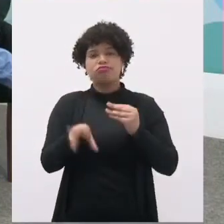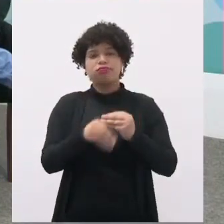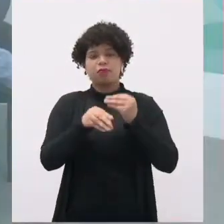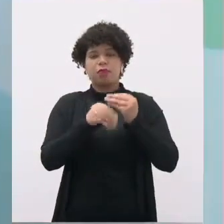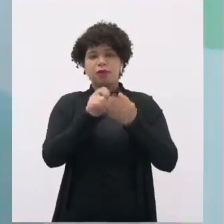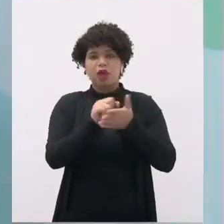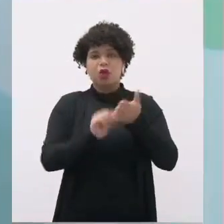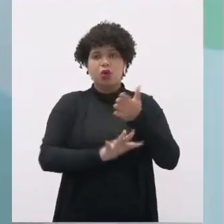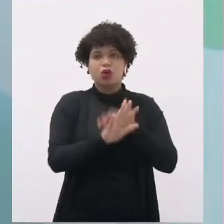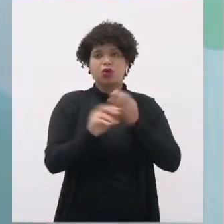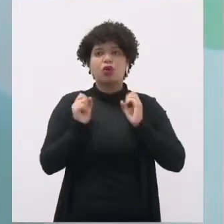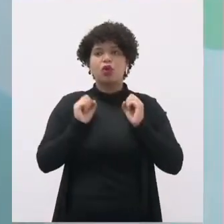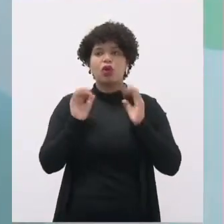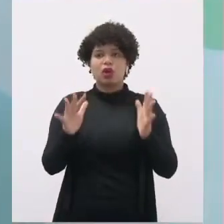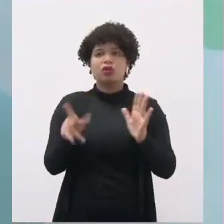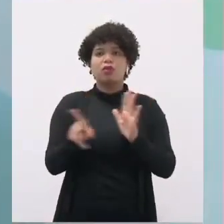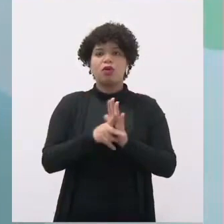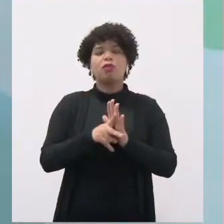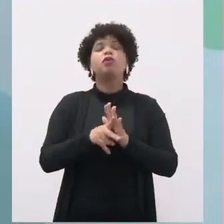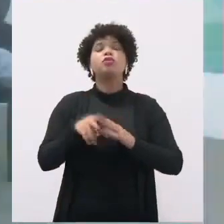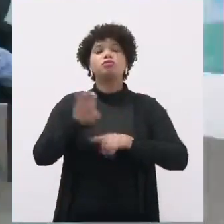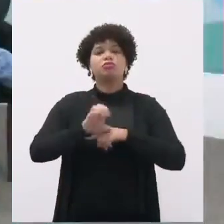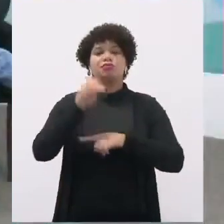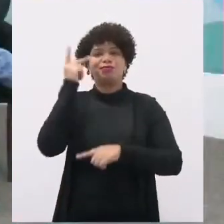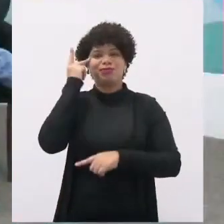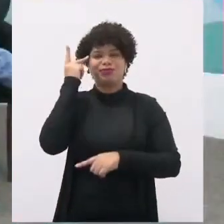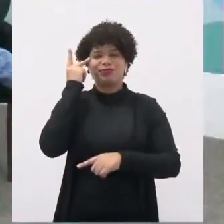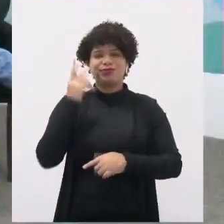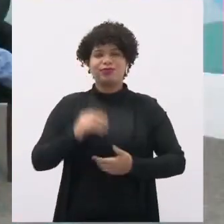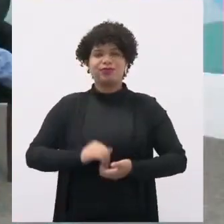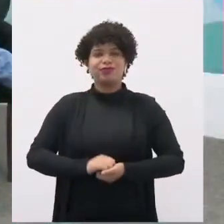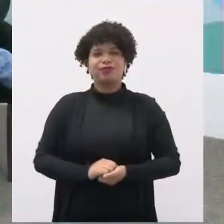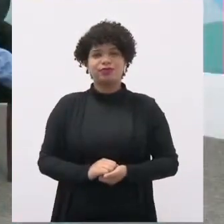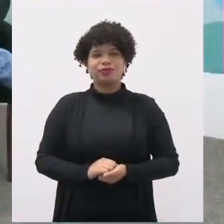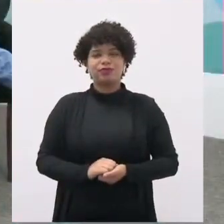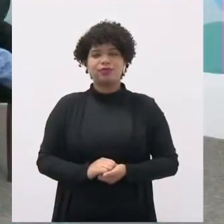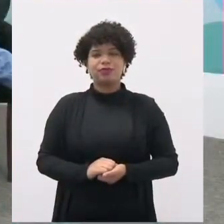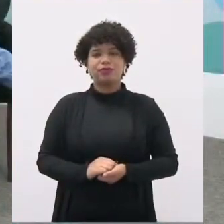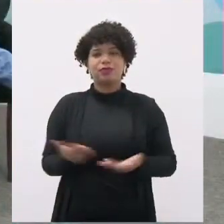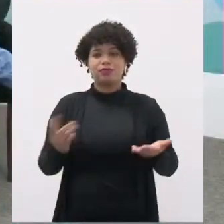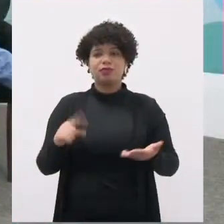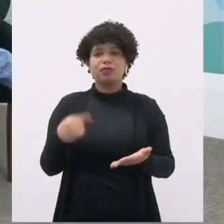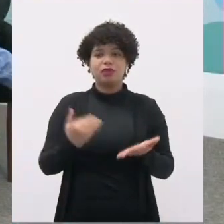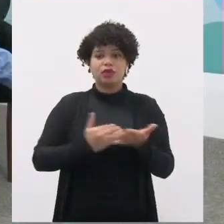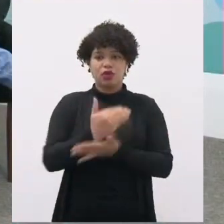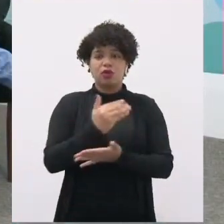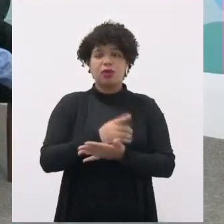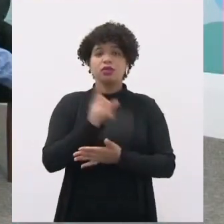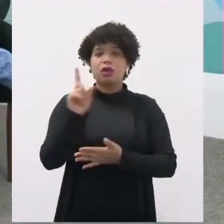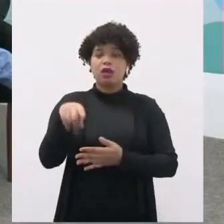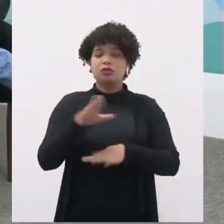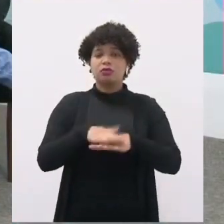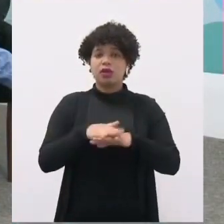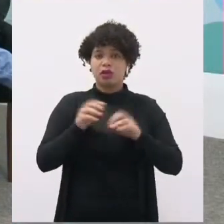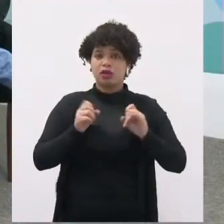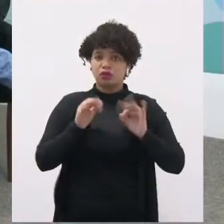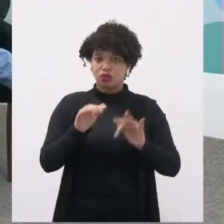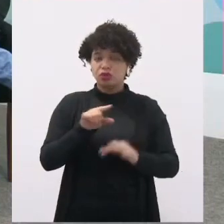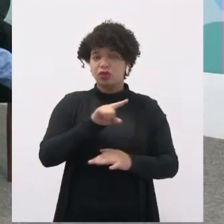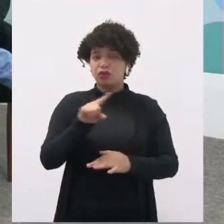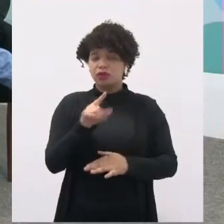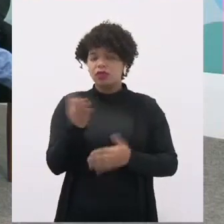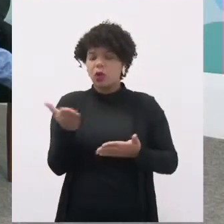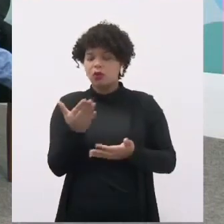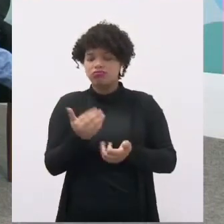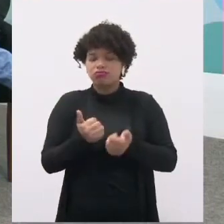do currículo em ação do Estado de São Paulo. Então, para a gente iniciar, essas são ações que vocês vão começar a acompanhar com